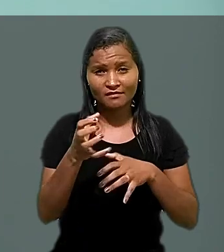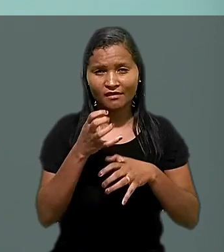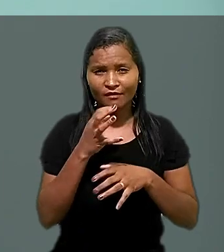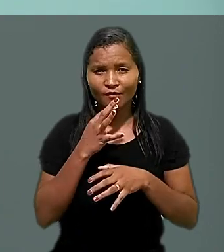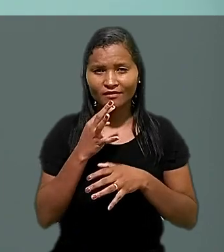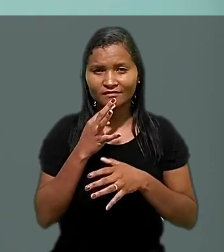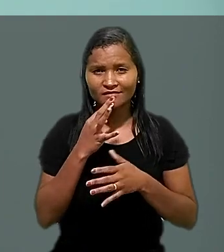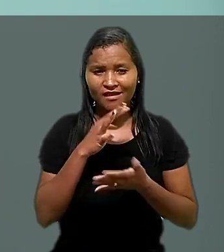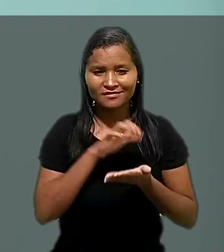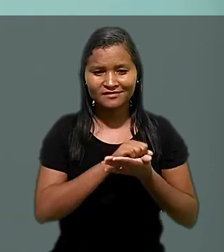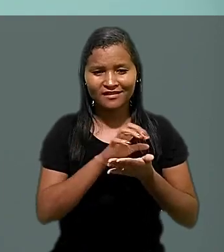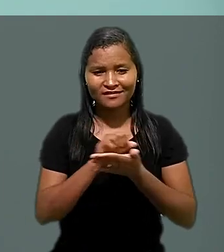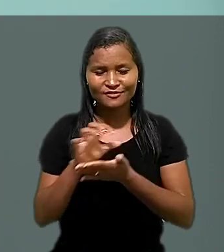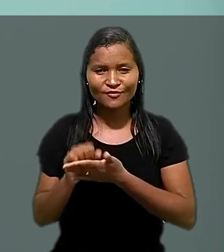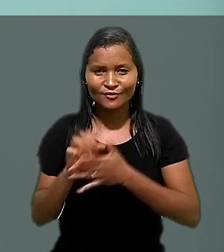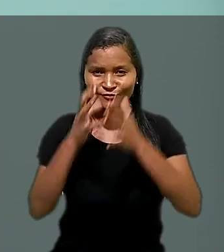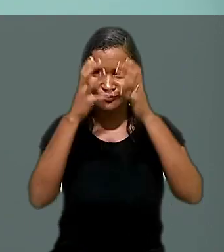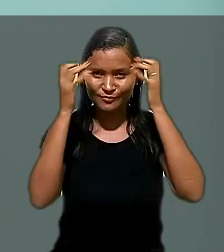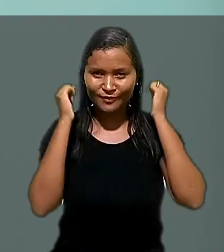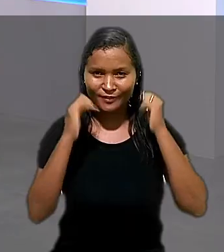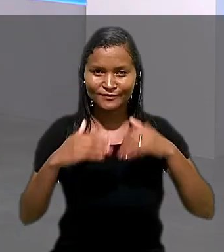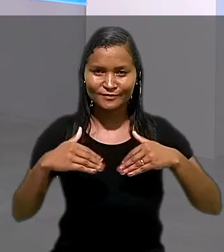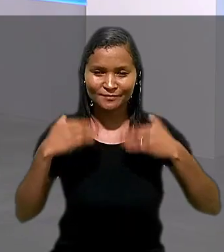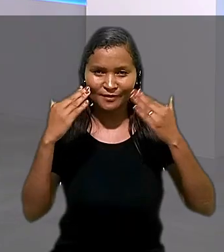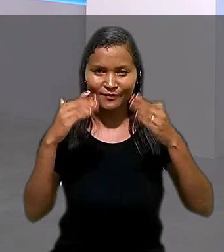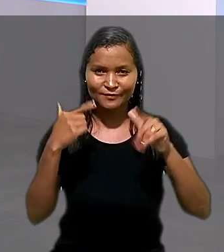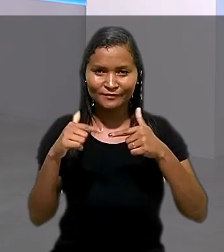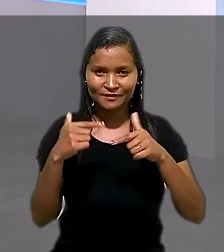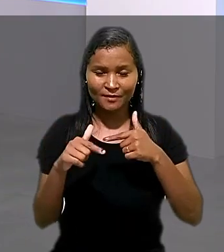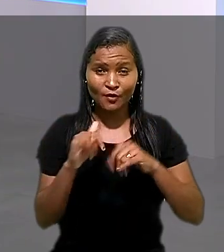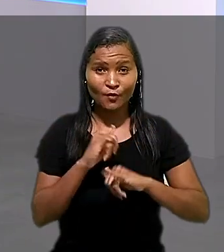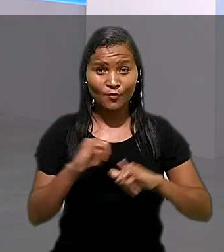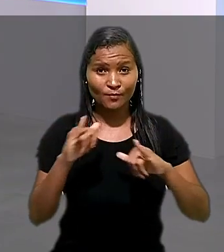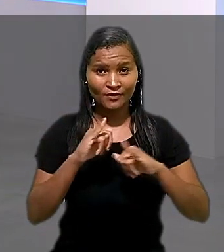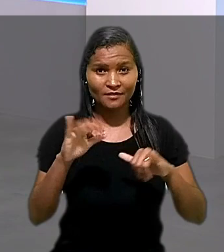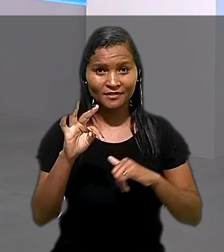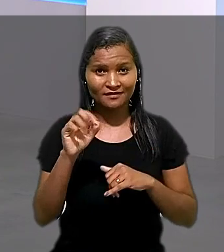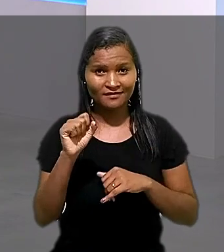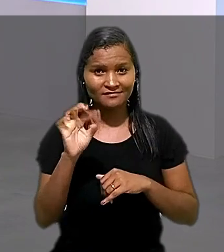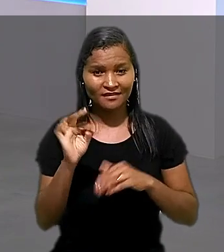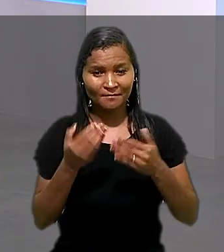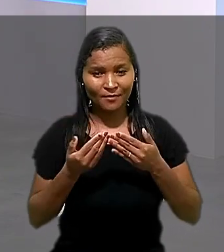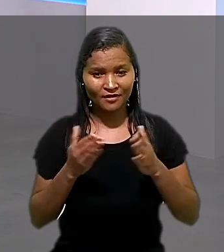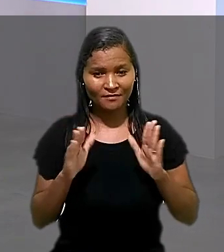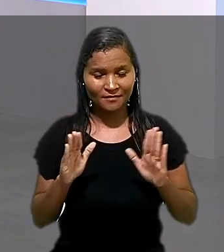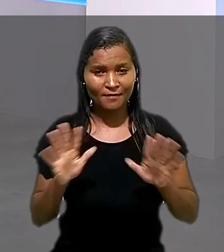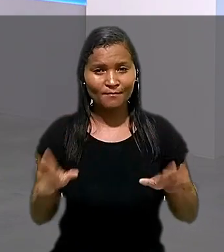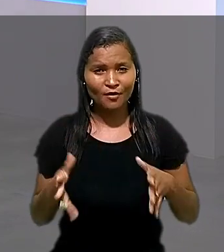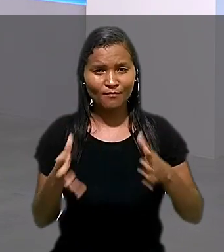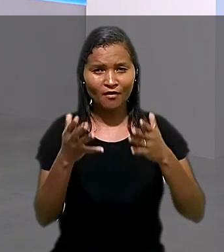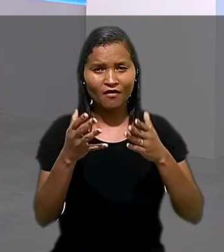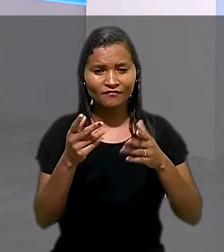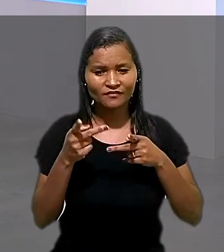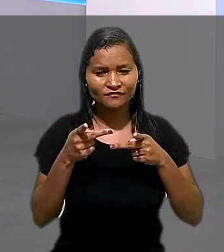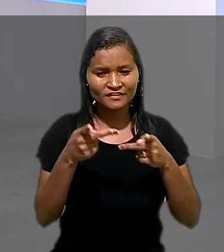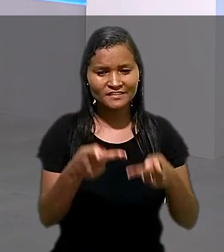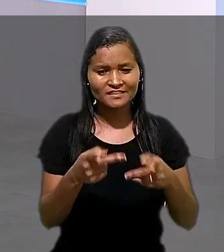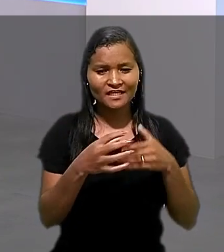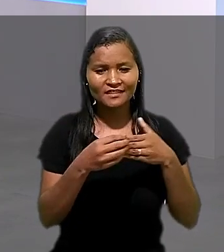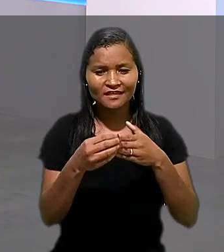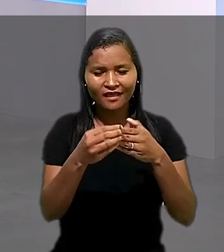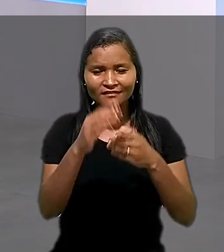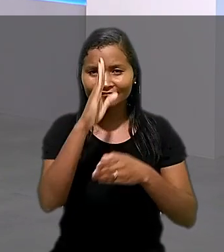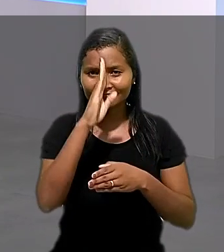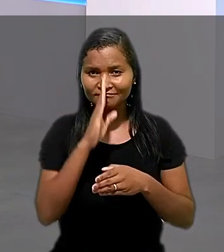as instalações do Tribunal Superior do Trabalho. O programa TST de Portas Abertas promove visitas guiadas e gratuitas.